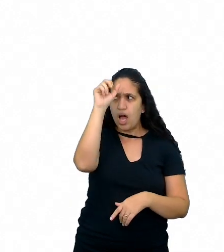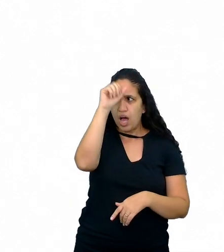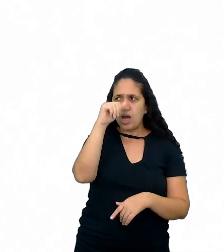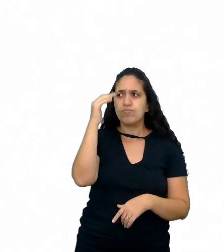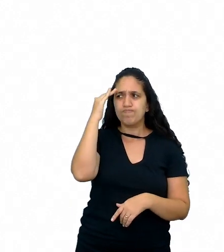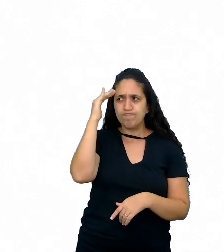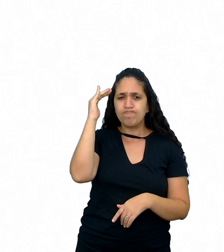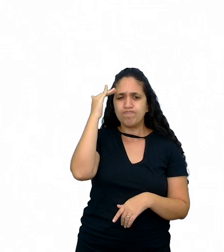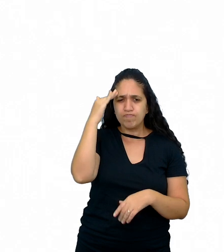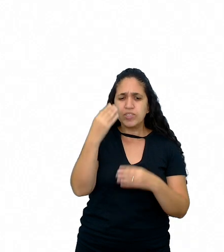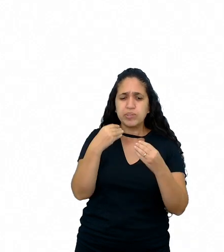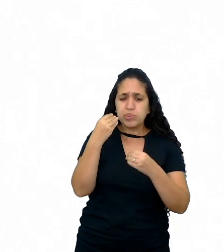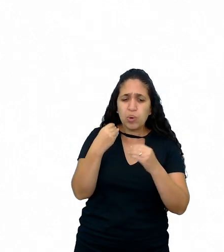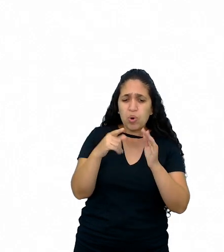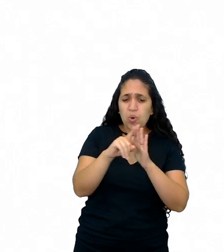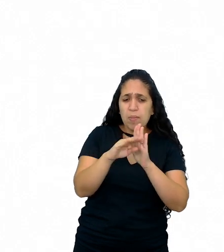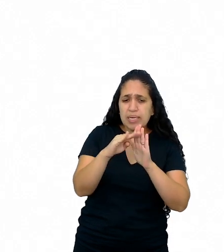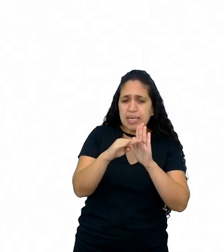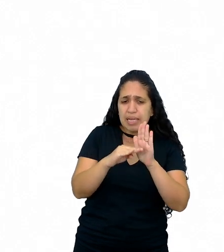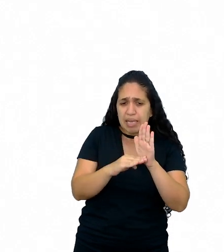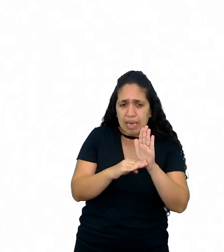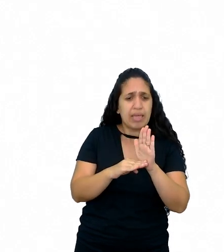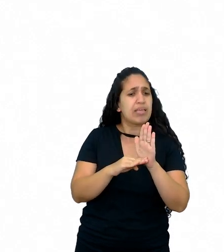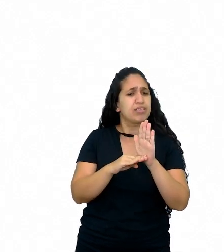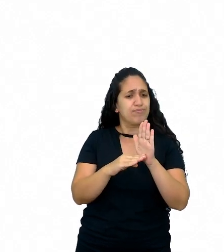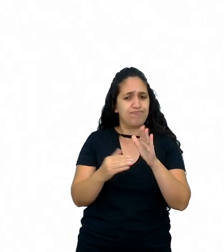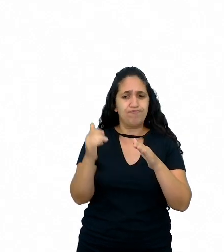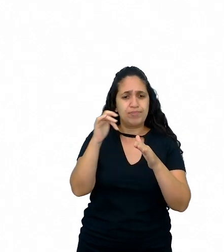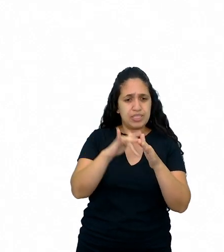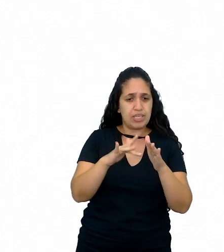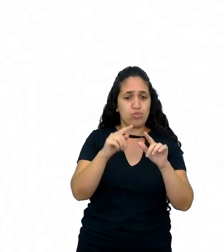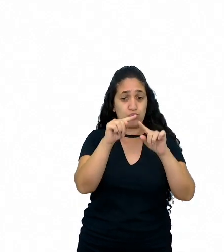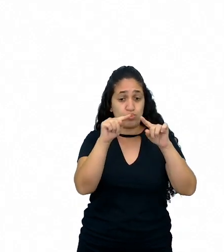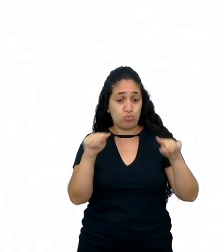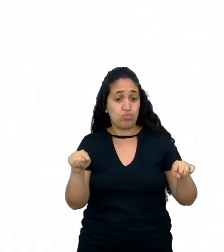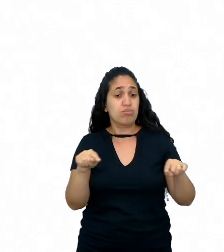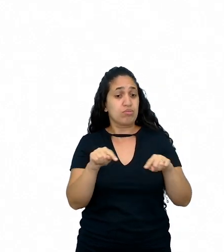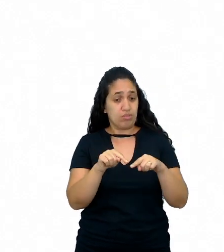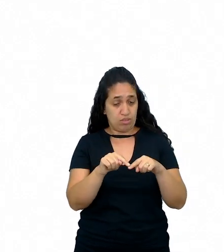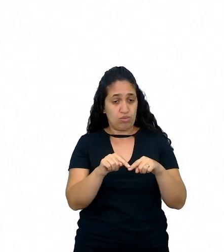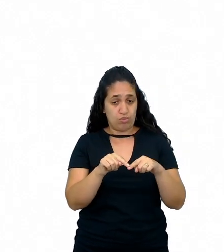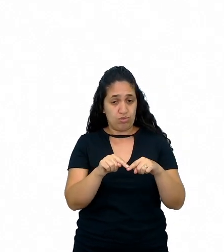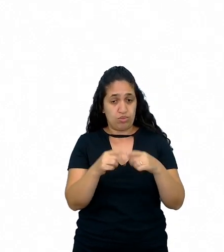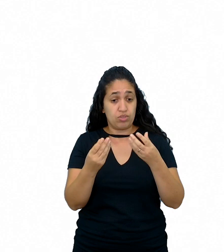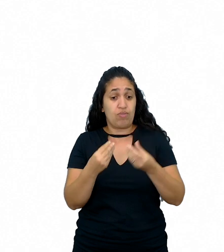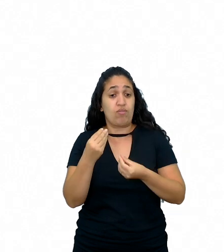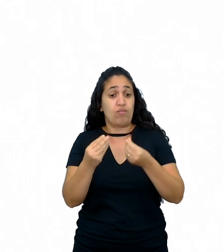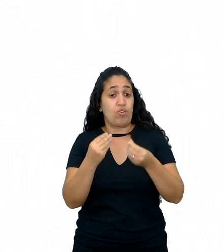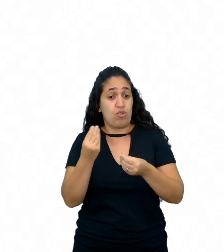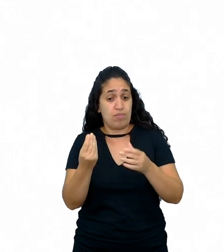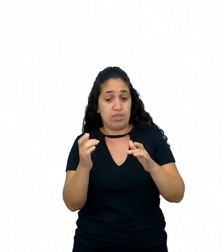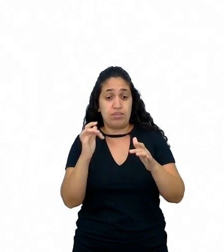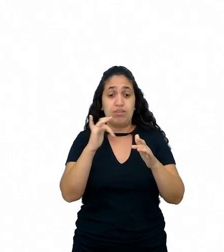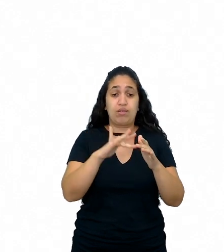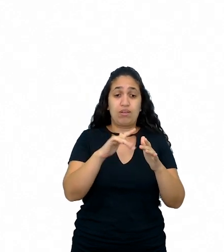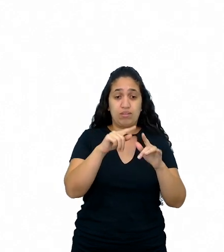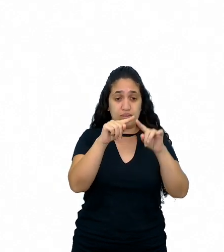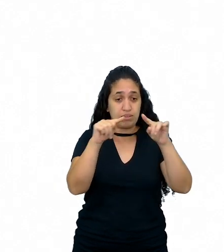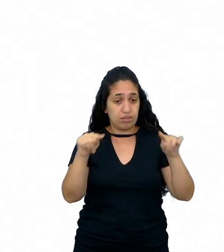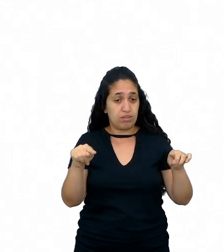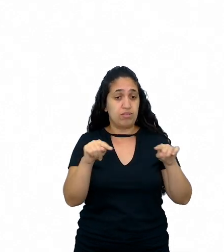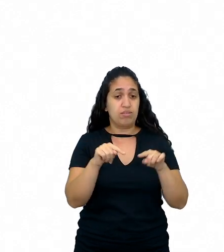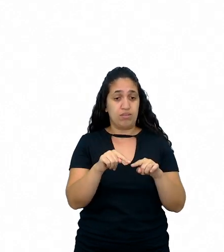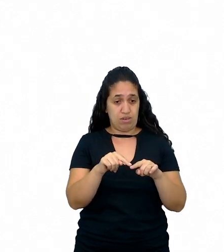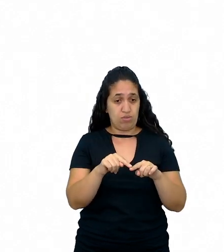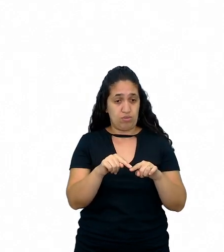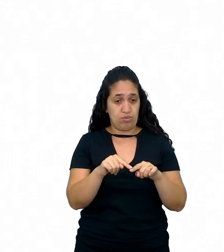essa lei, ela é aplicada dentro de um triângulo, né? De que forma ela é aplicada dentro, né, desse